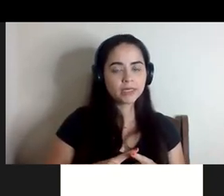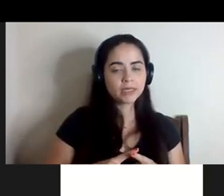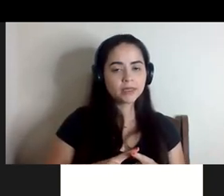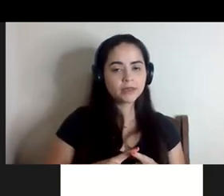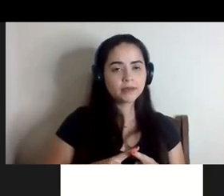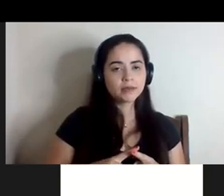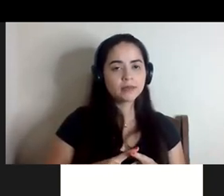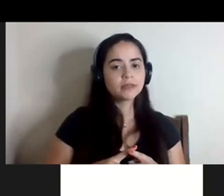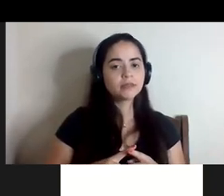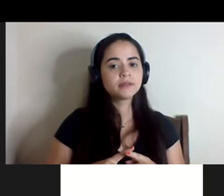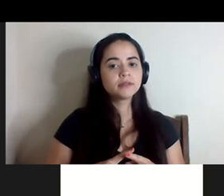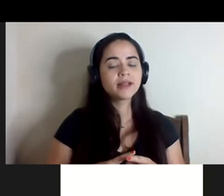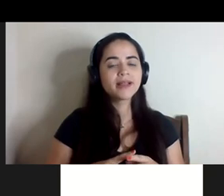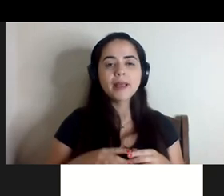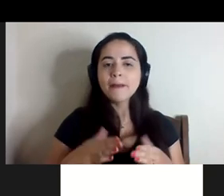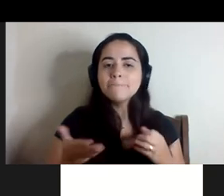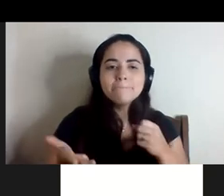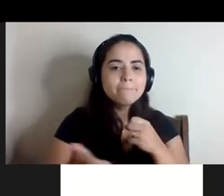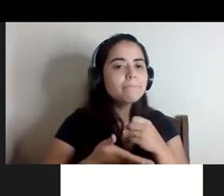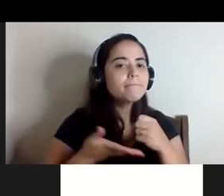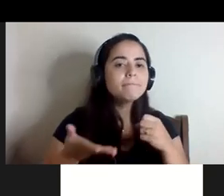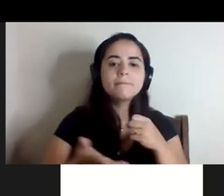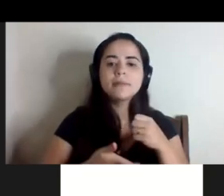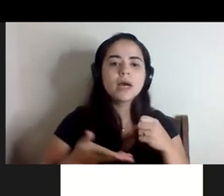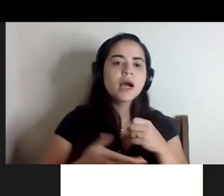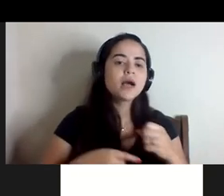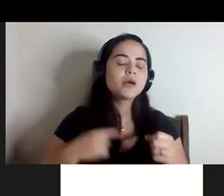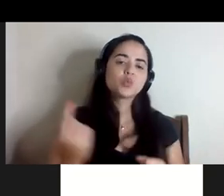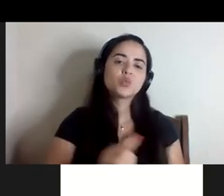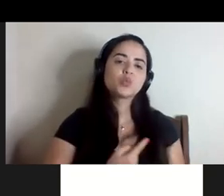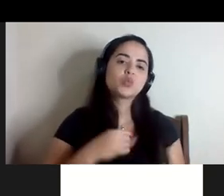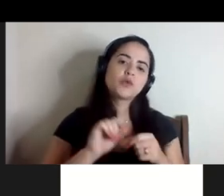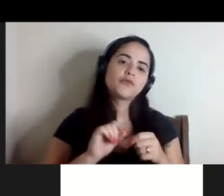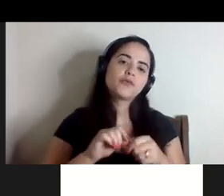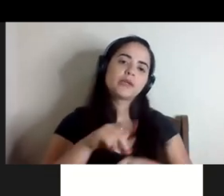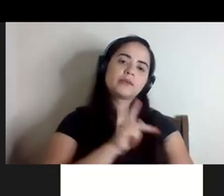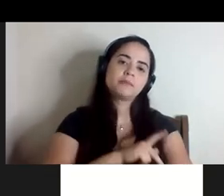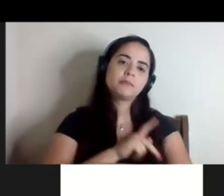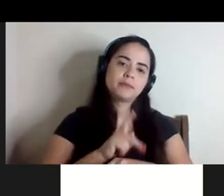o elemento essencial, né, do nosso fazer pedagógico,